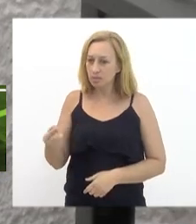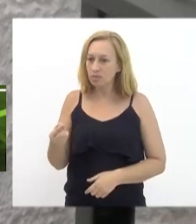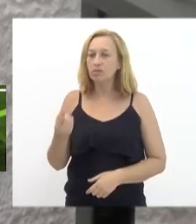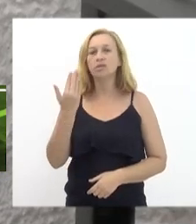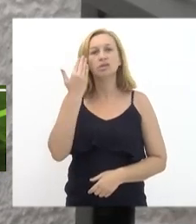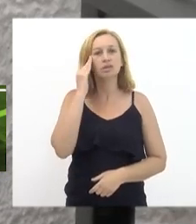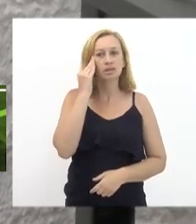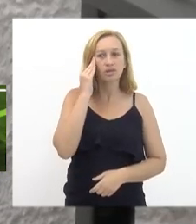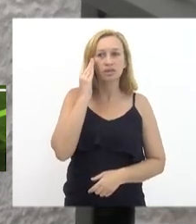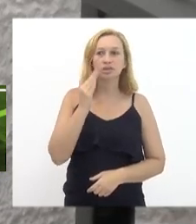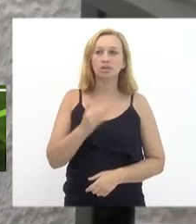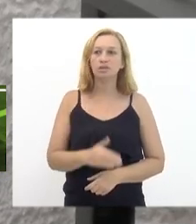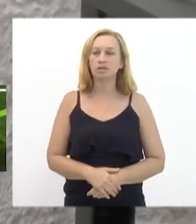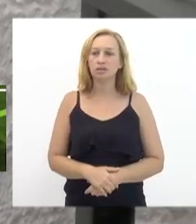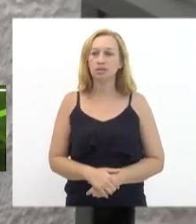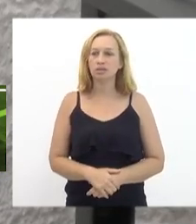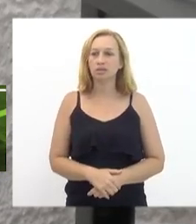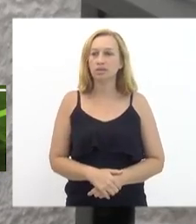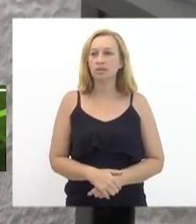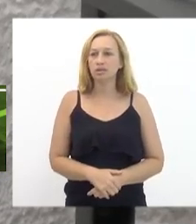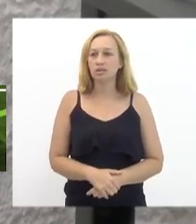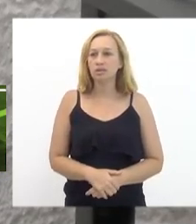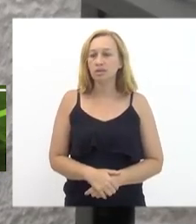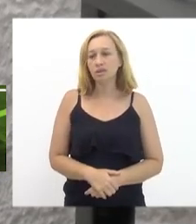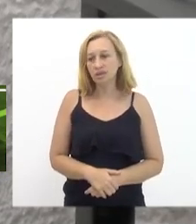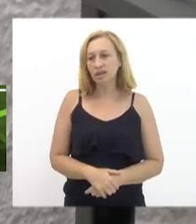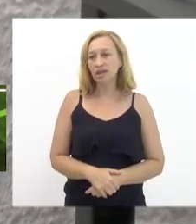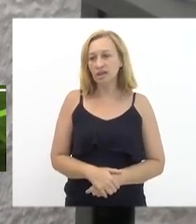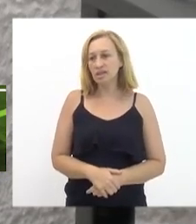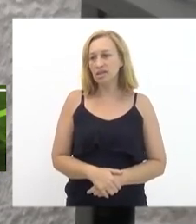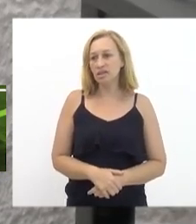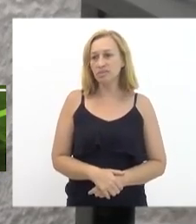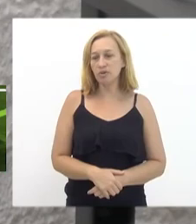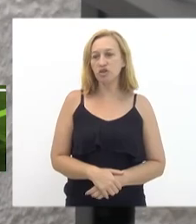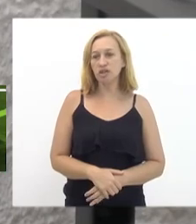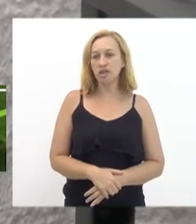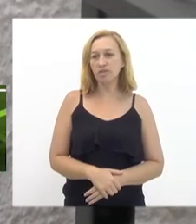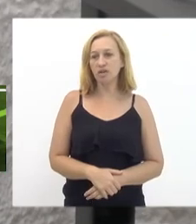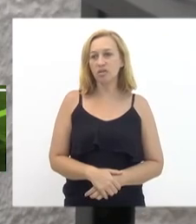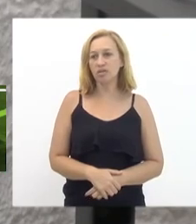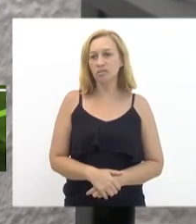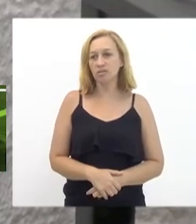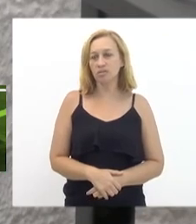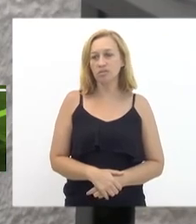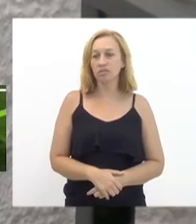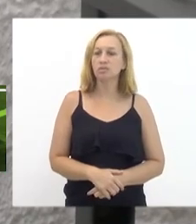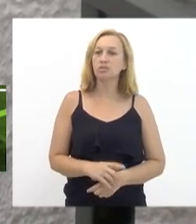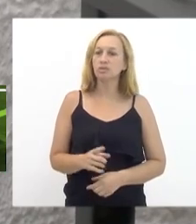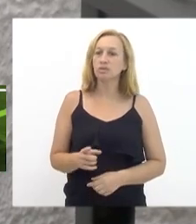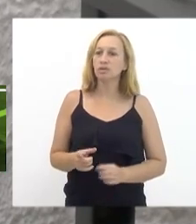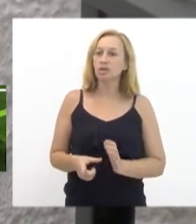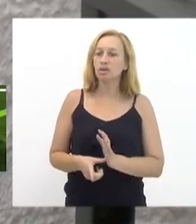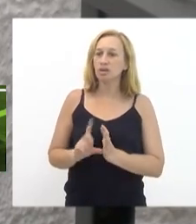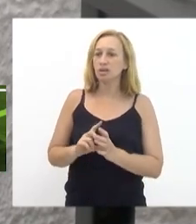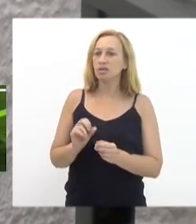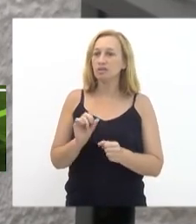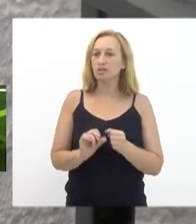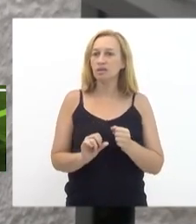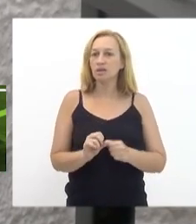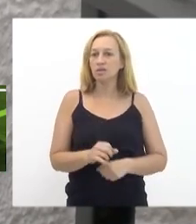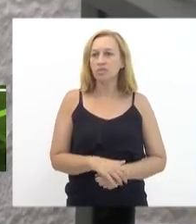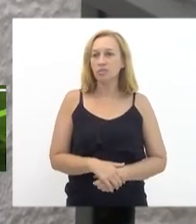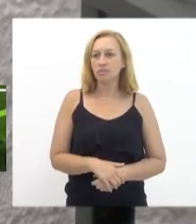entendemos a dificuldade da legalidade um tipo de ter a proteção legal faço fazer Como era feito porque